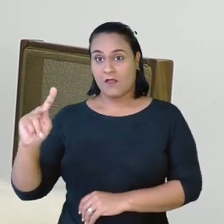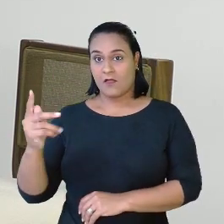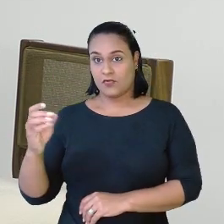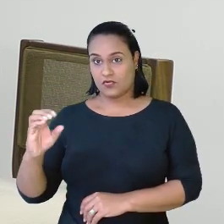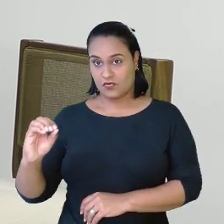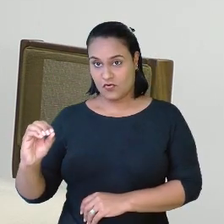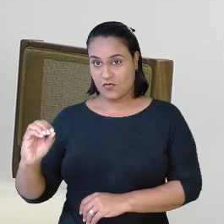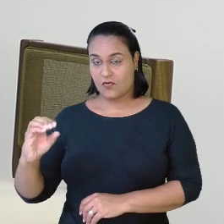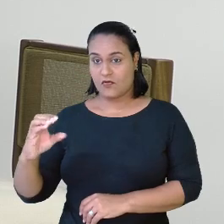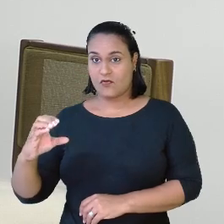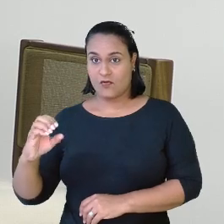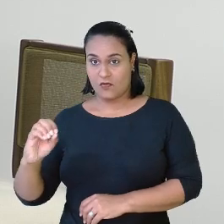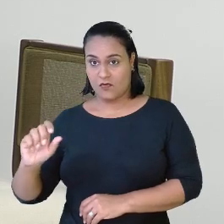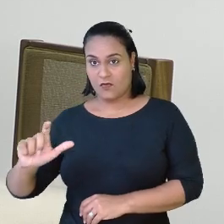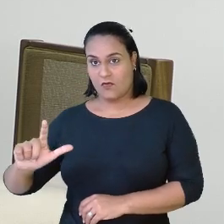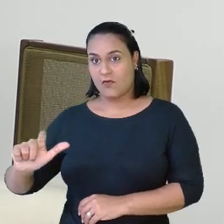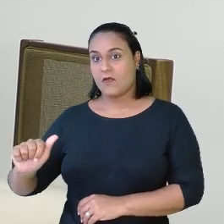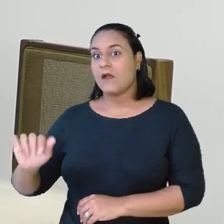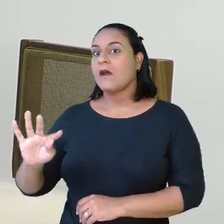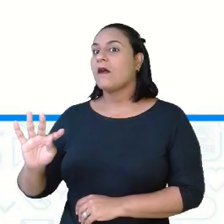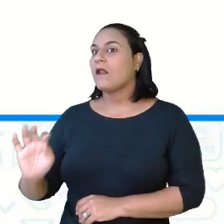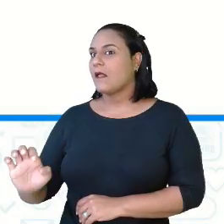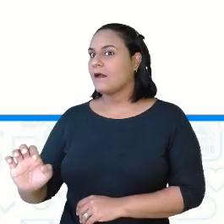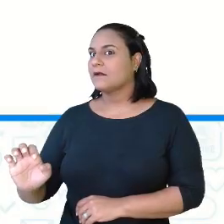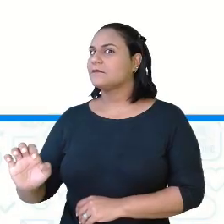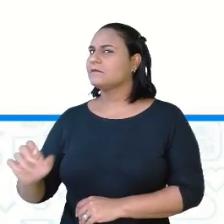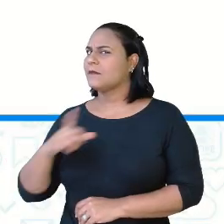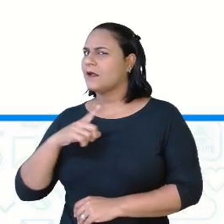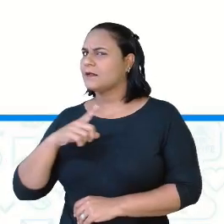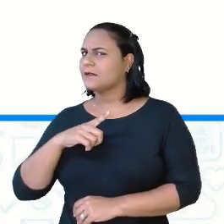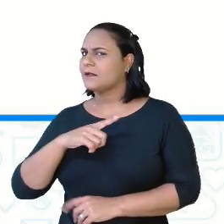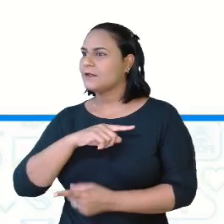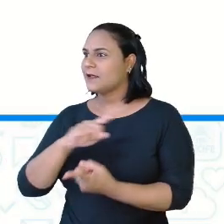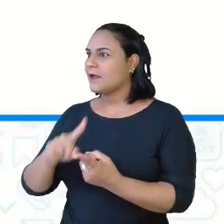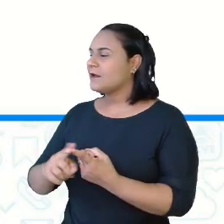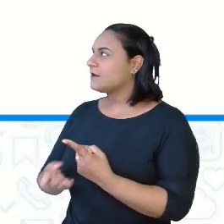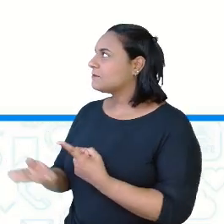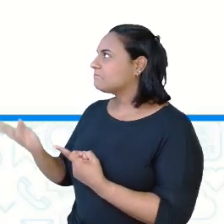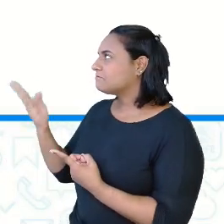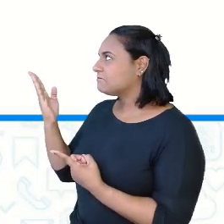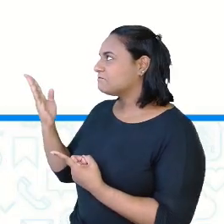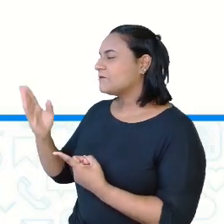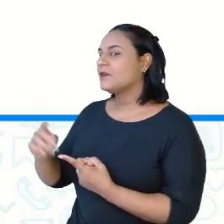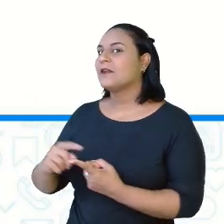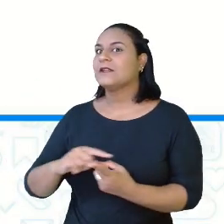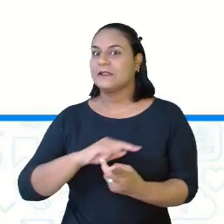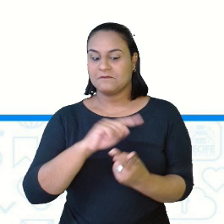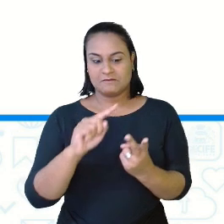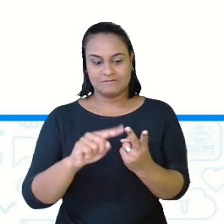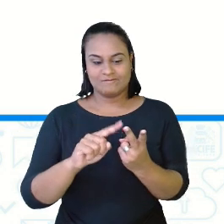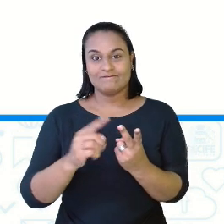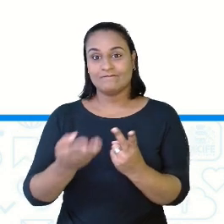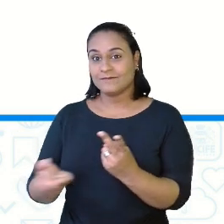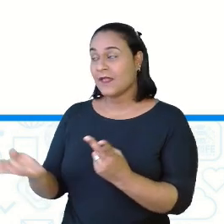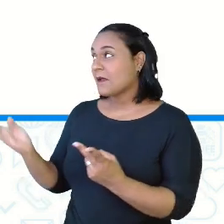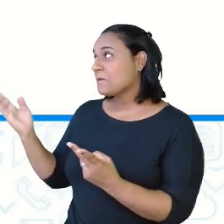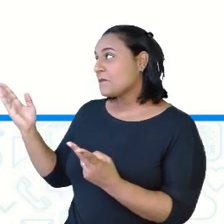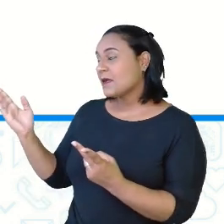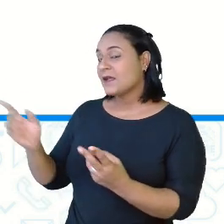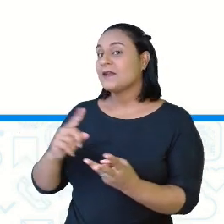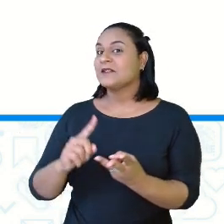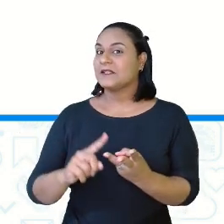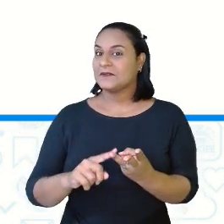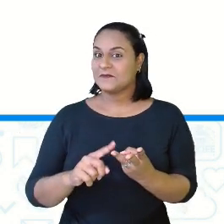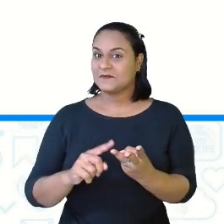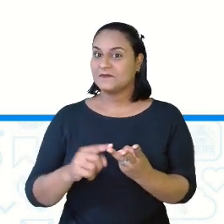chocolate. Chocolate. Então, a gente já tem aí no nosso chazinho de palavras a palavra bolacha, a palavra